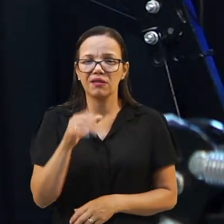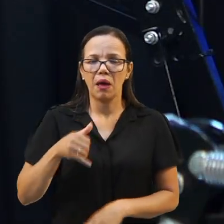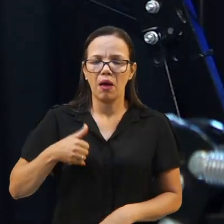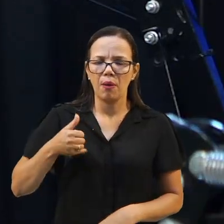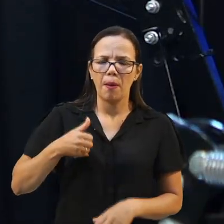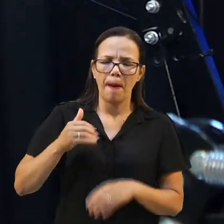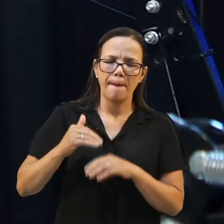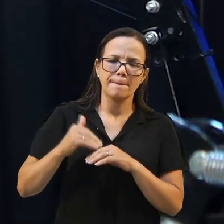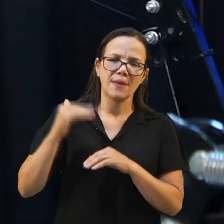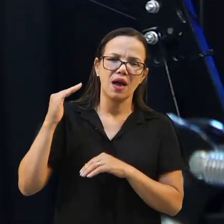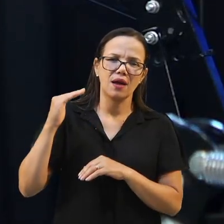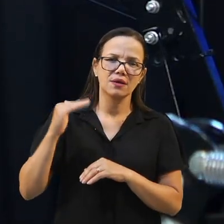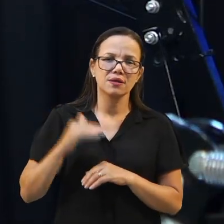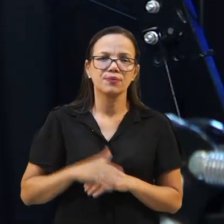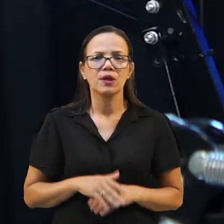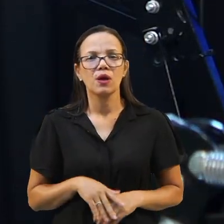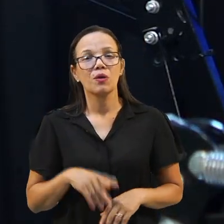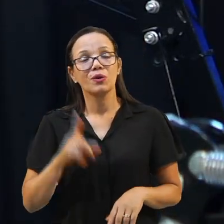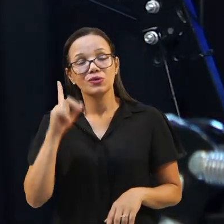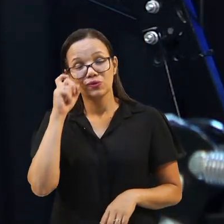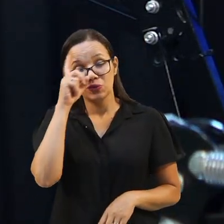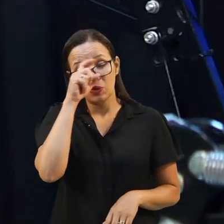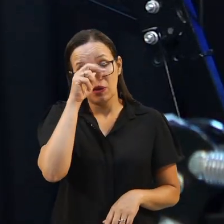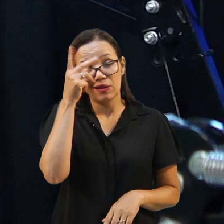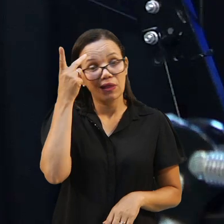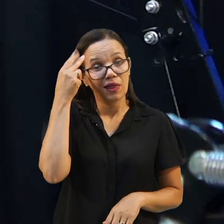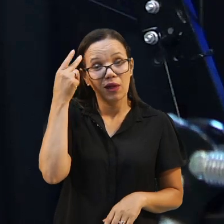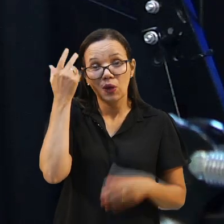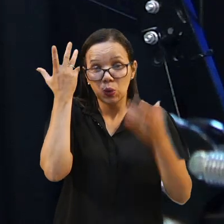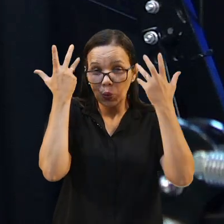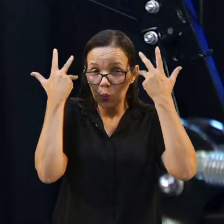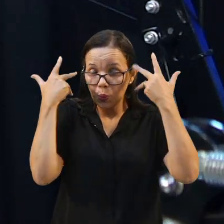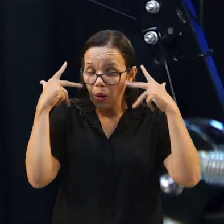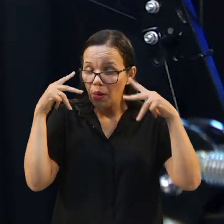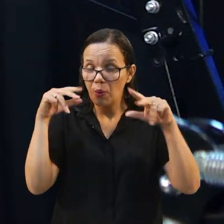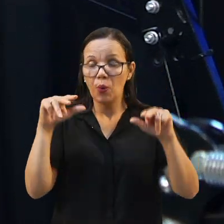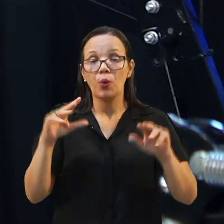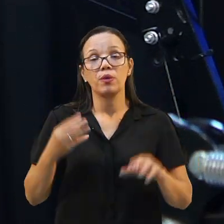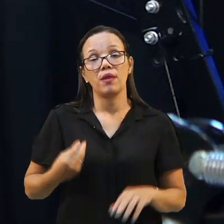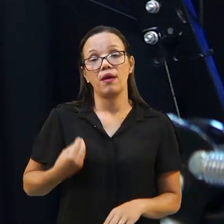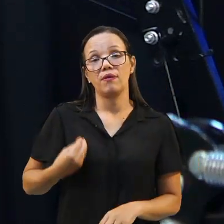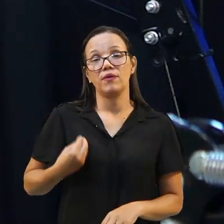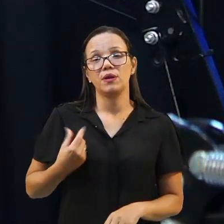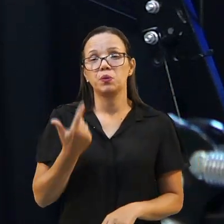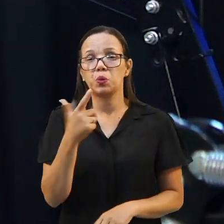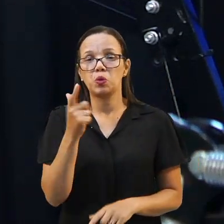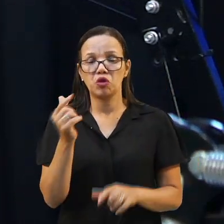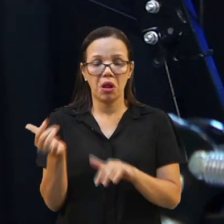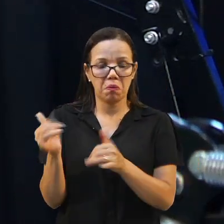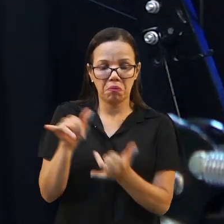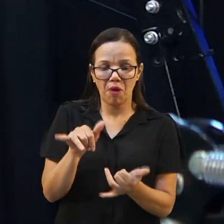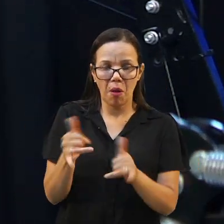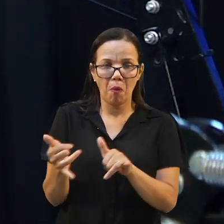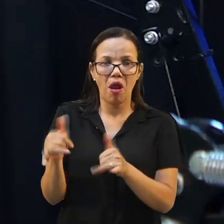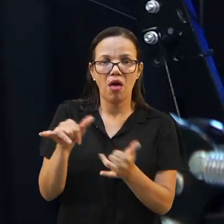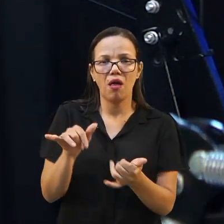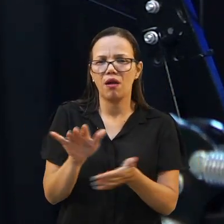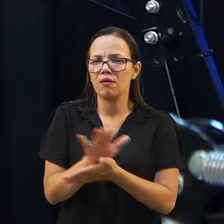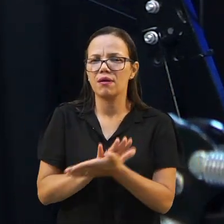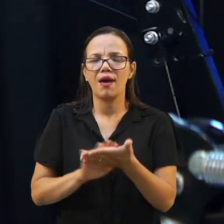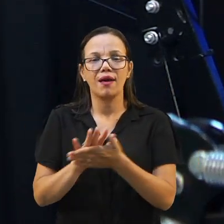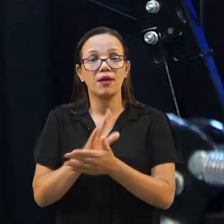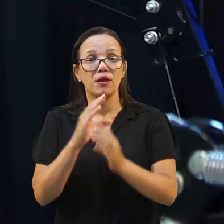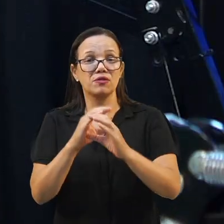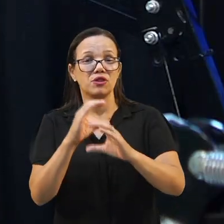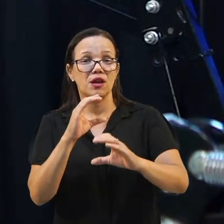com as dificuldades naturais da vida, e não tinha nenhum laboratório, e a